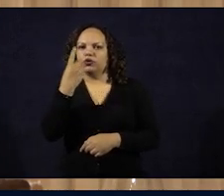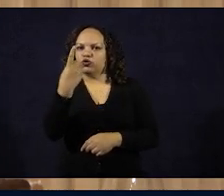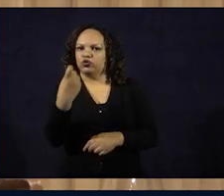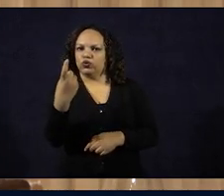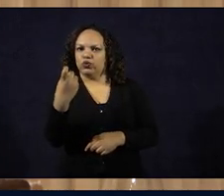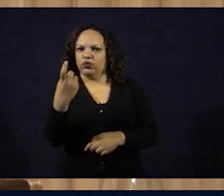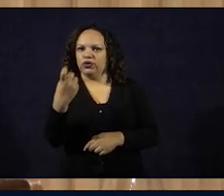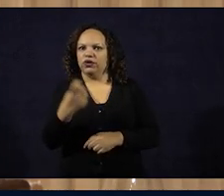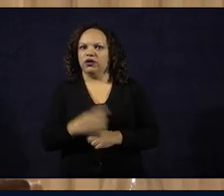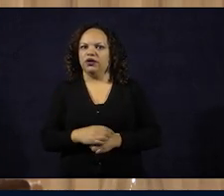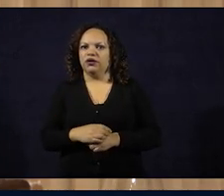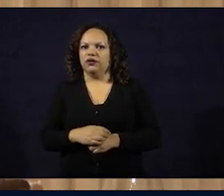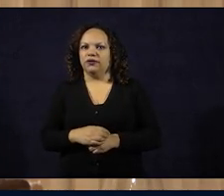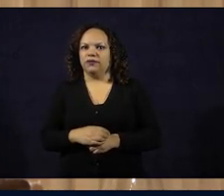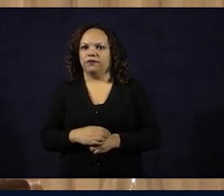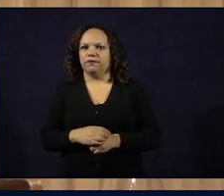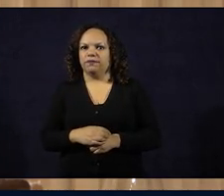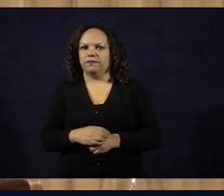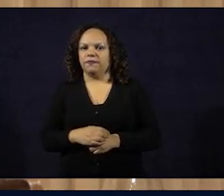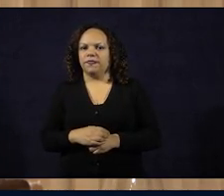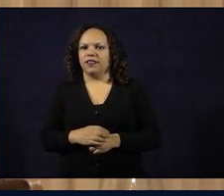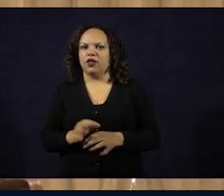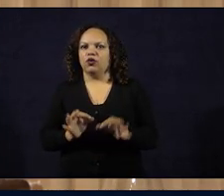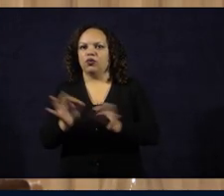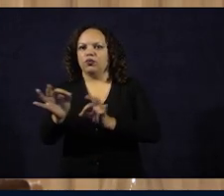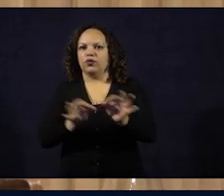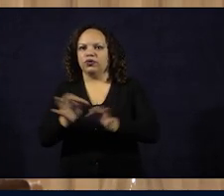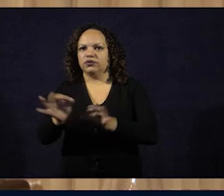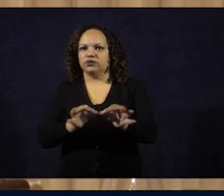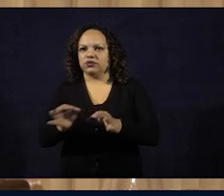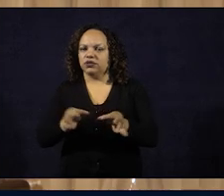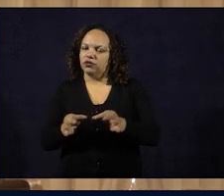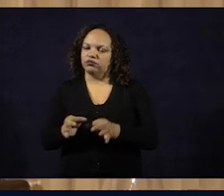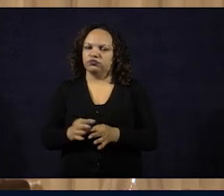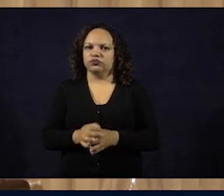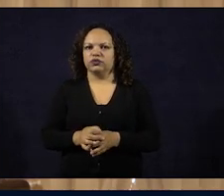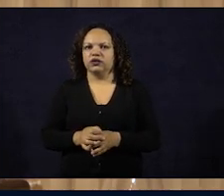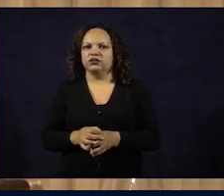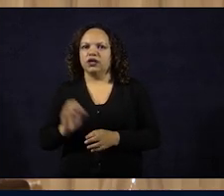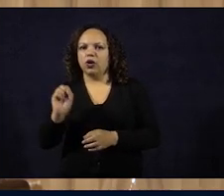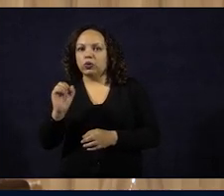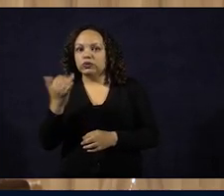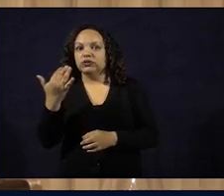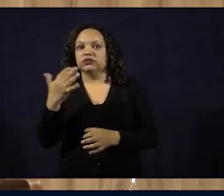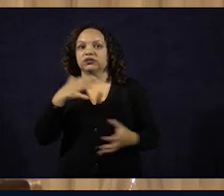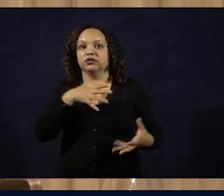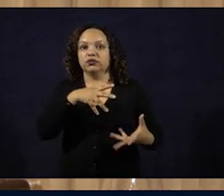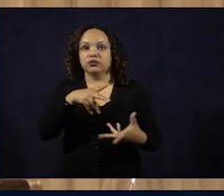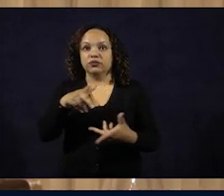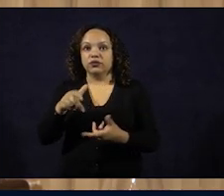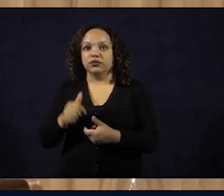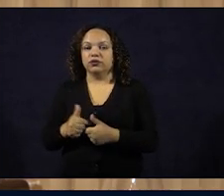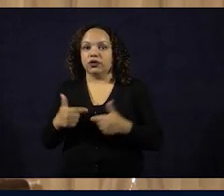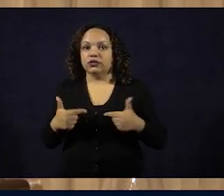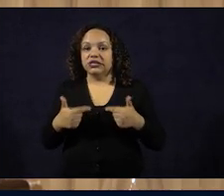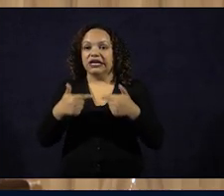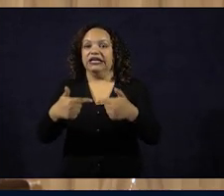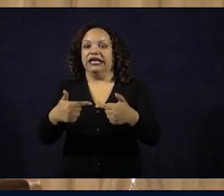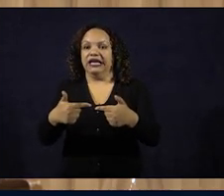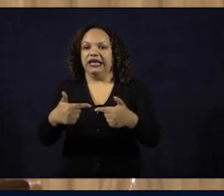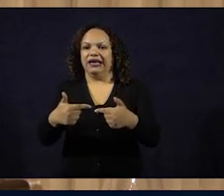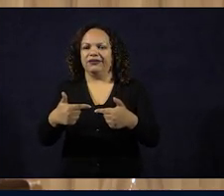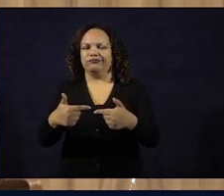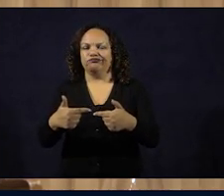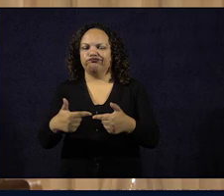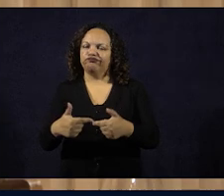única em função do rearranjo geopolítico que está acontecendo no mundo. Essa guerra vai trazer